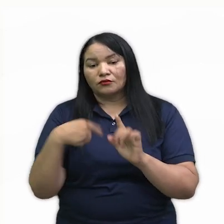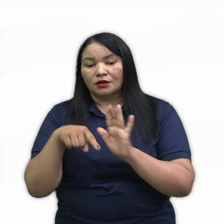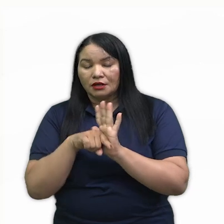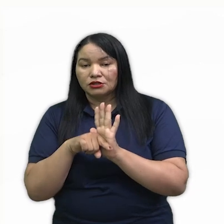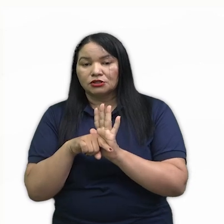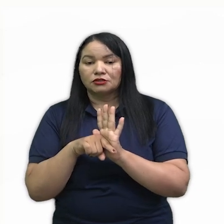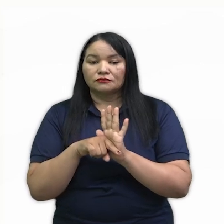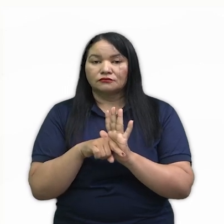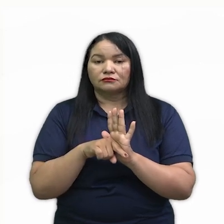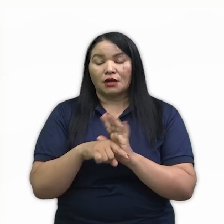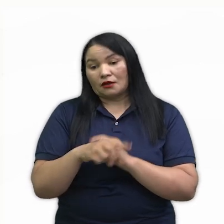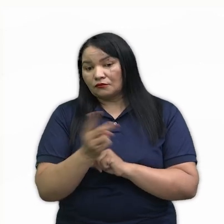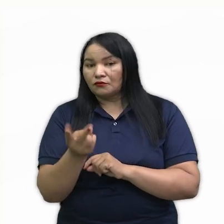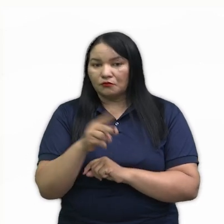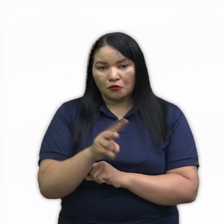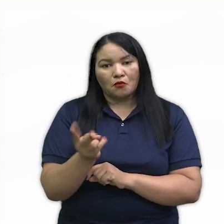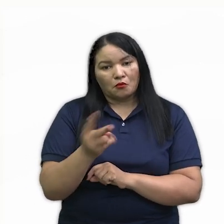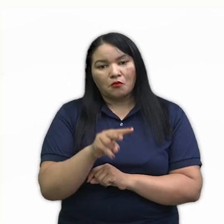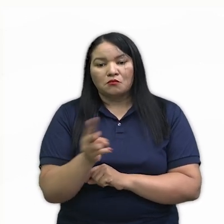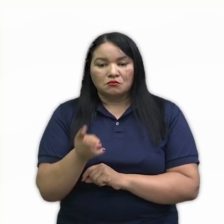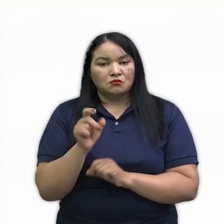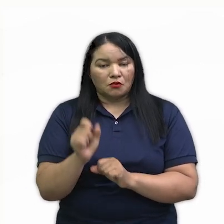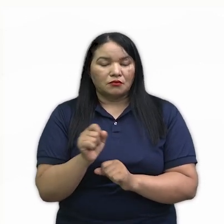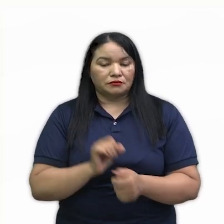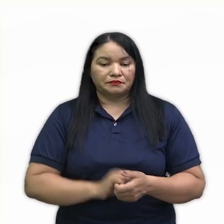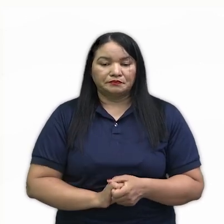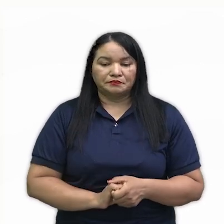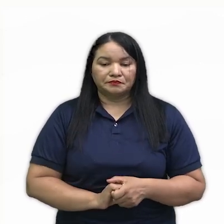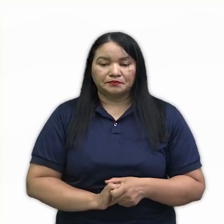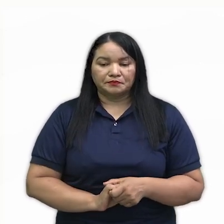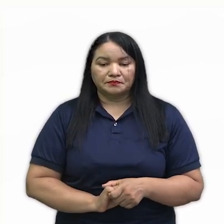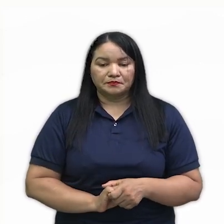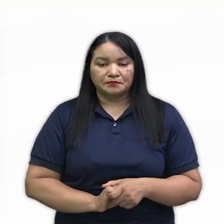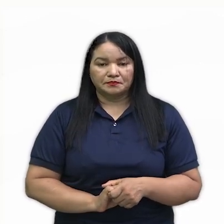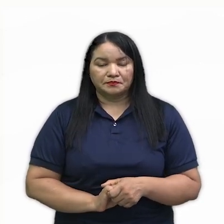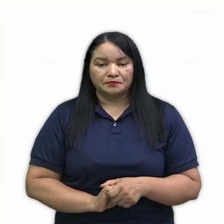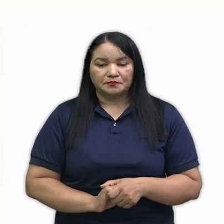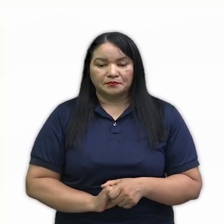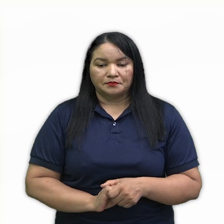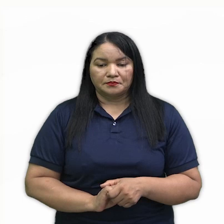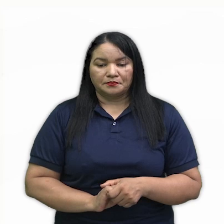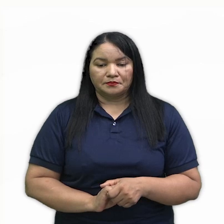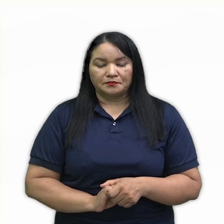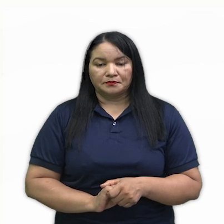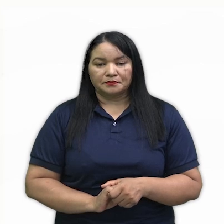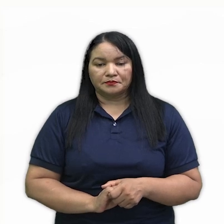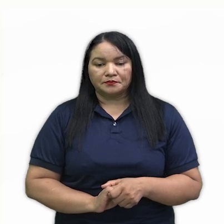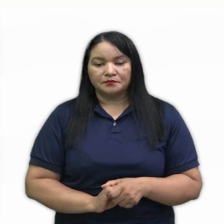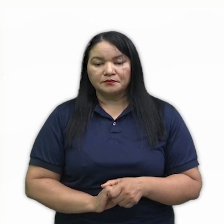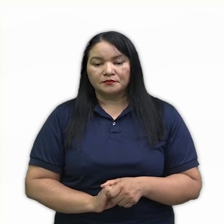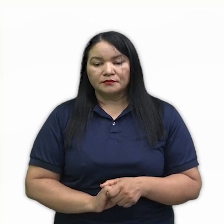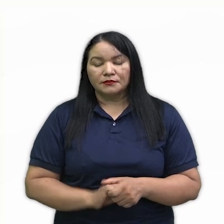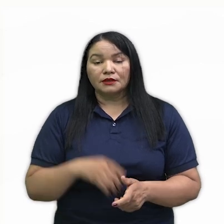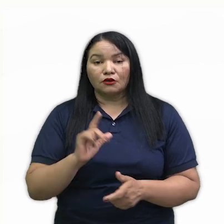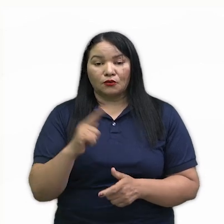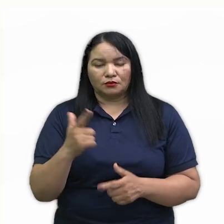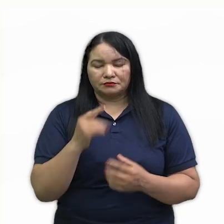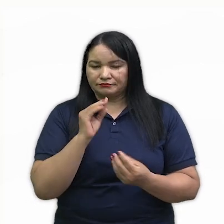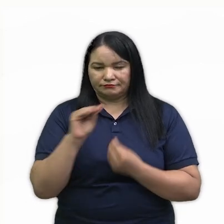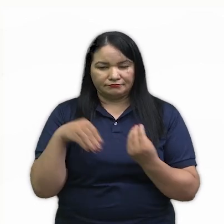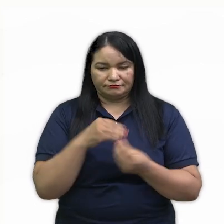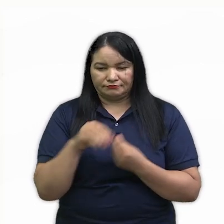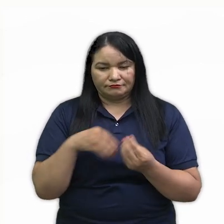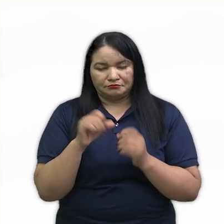alternando seguindo esse critério. Primeiro um positivo, depois negativo, positivo, negativo e assim por diante. E aleatória,